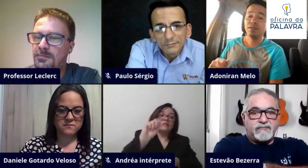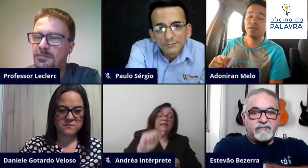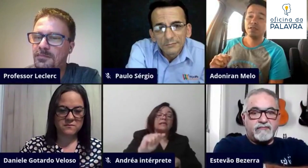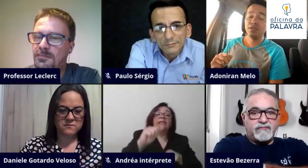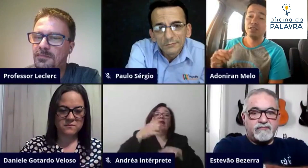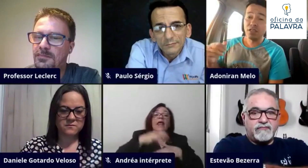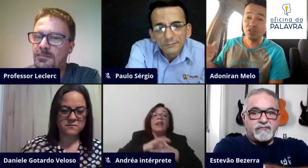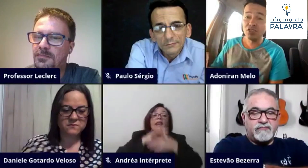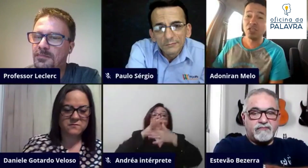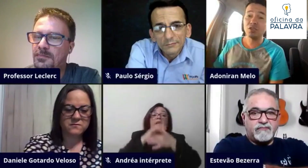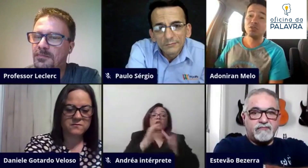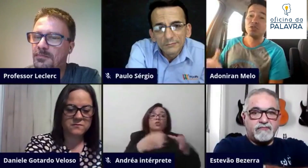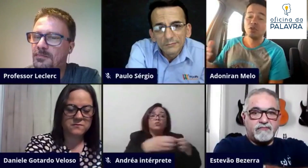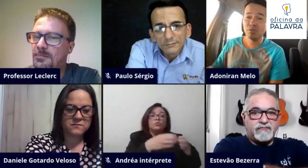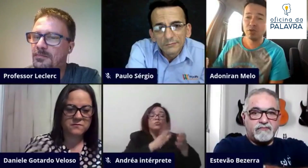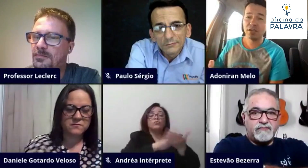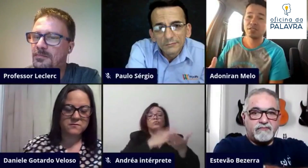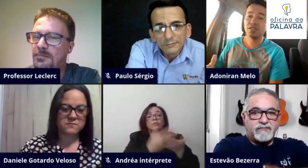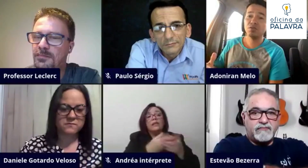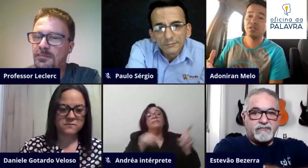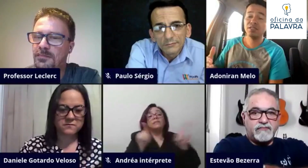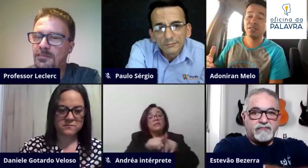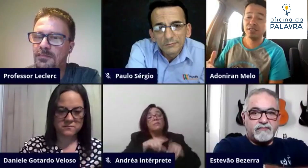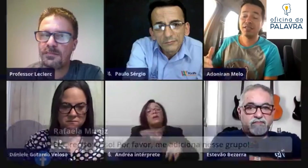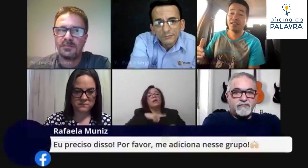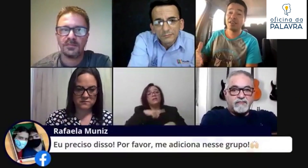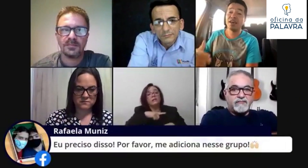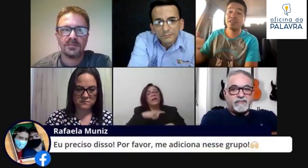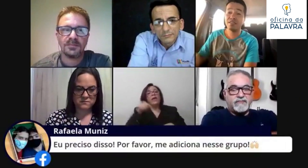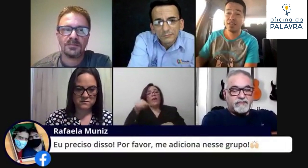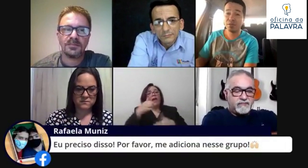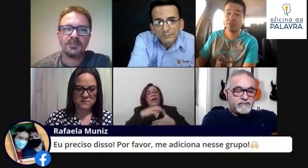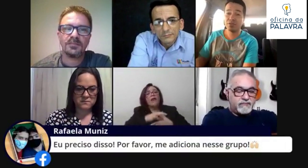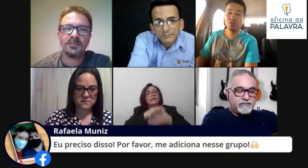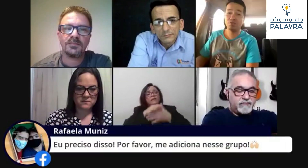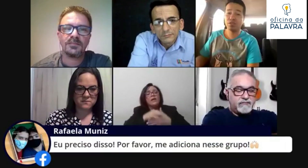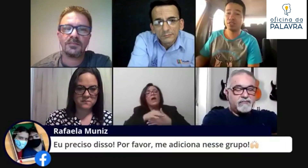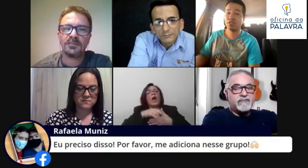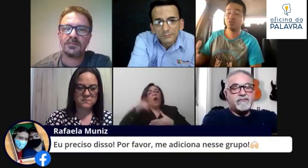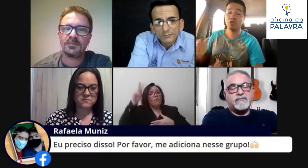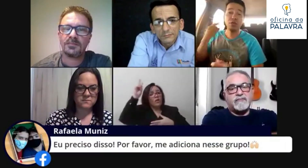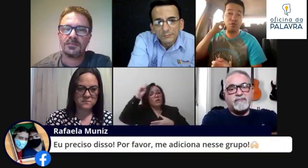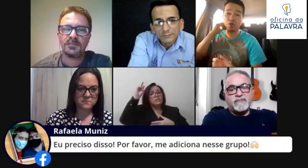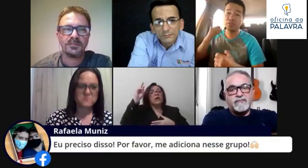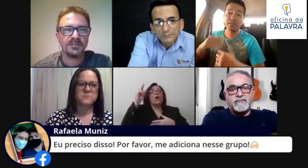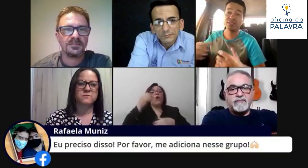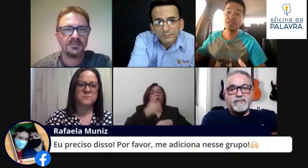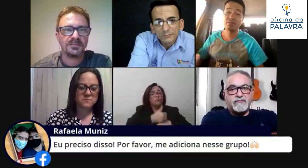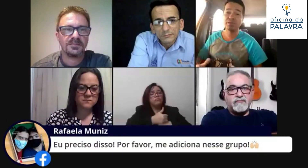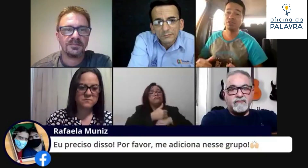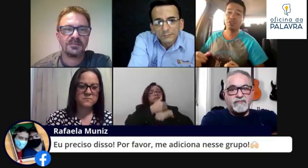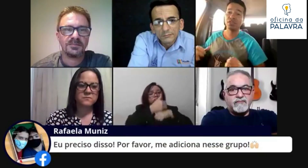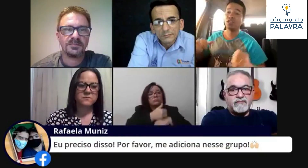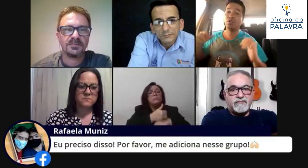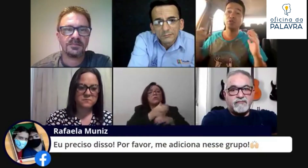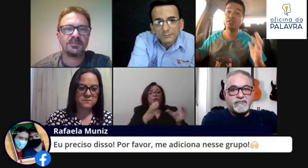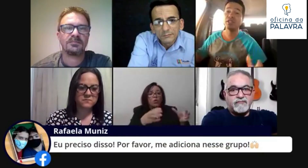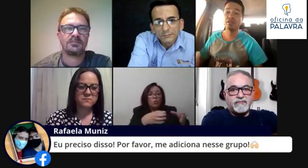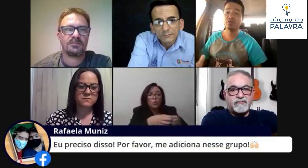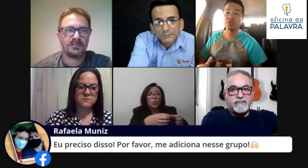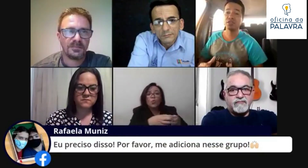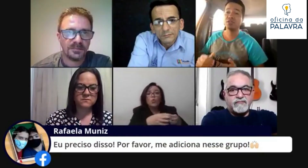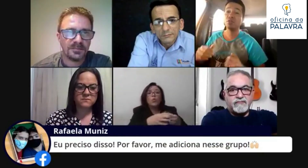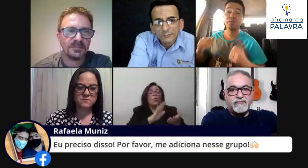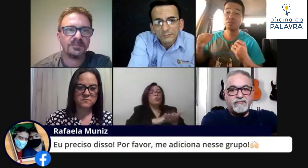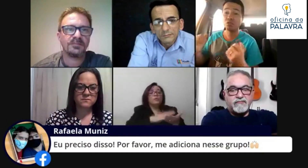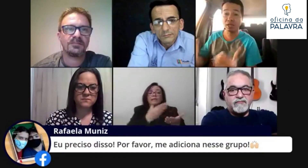tem entendido isso como vocação. Liderar intérpretes é uma vocação, não é uma coisa simples de chegar, não, eu